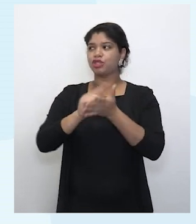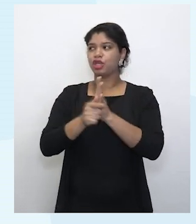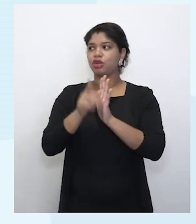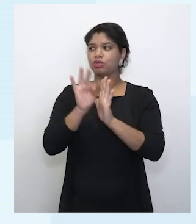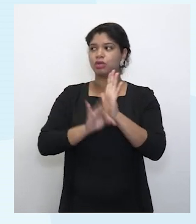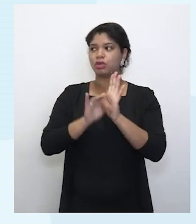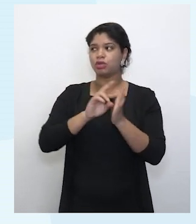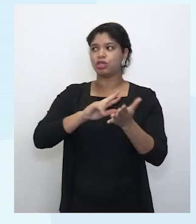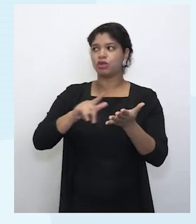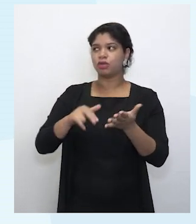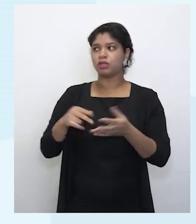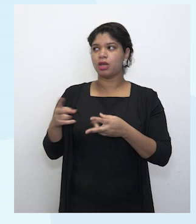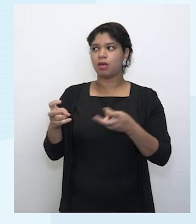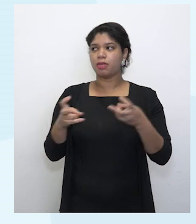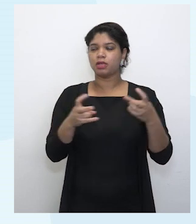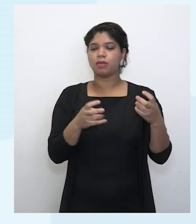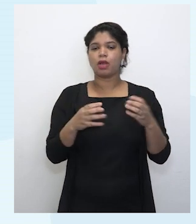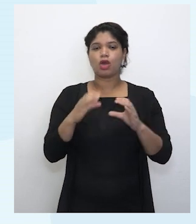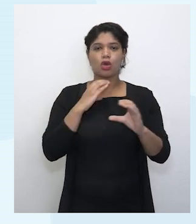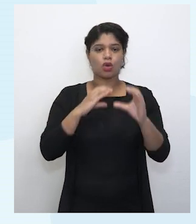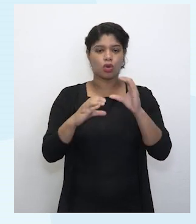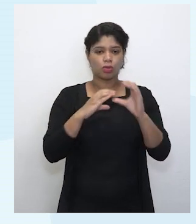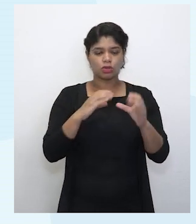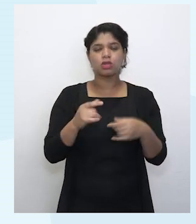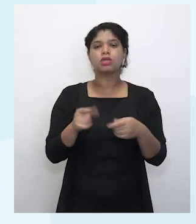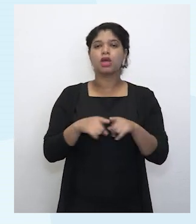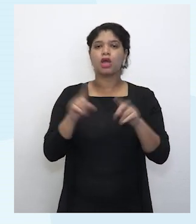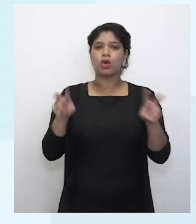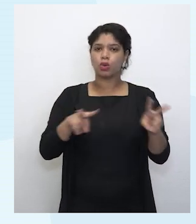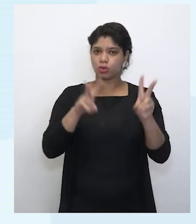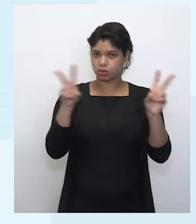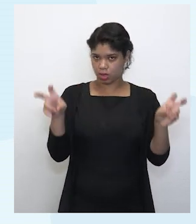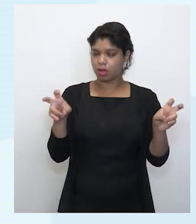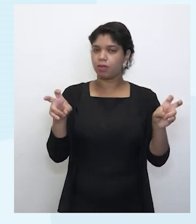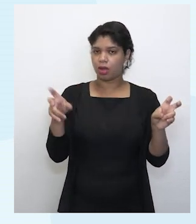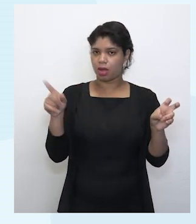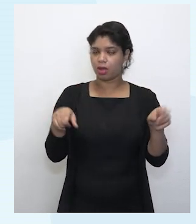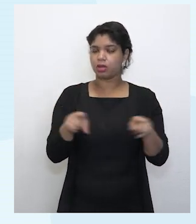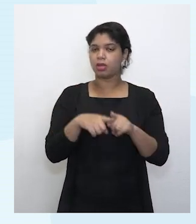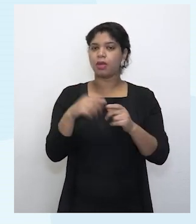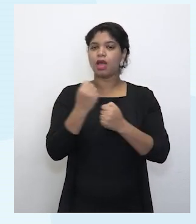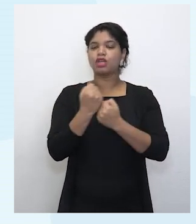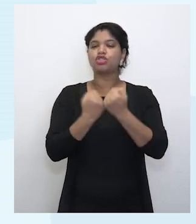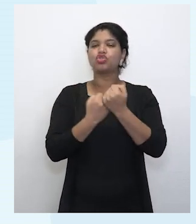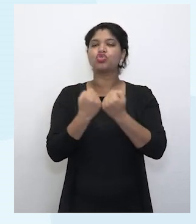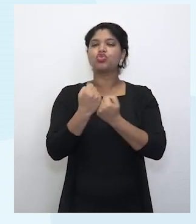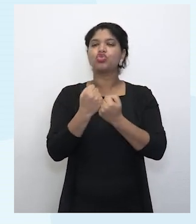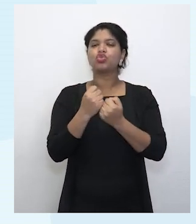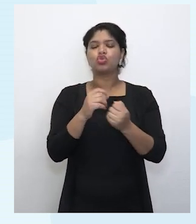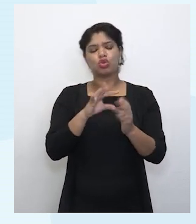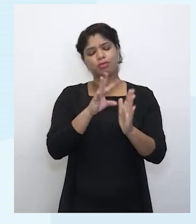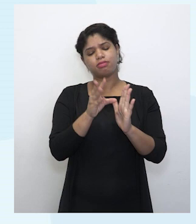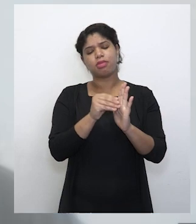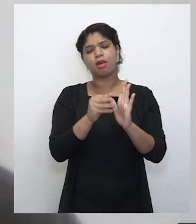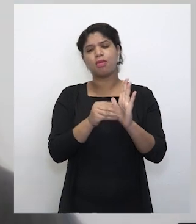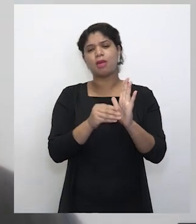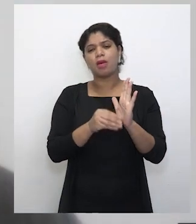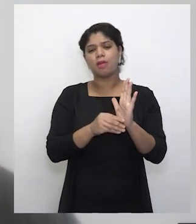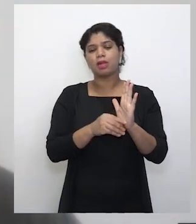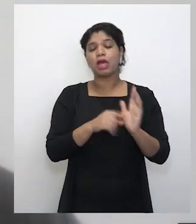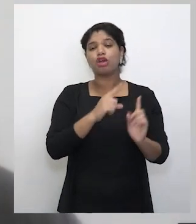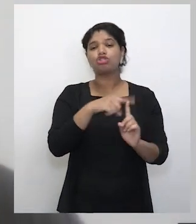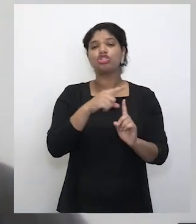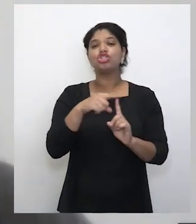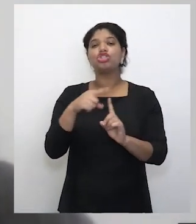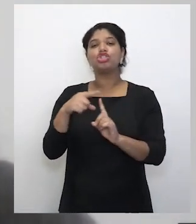considerando a situação comunicativa, o tema, que é o assunto, né, e a estrutura composicional, o estilo e a